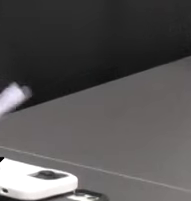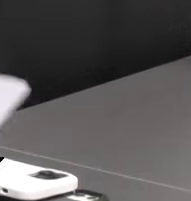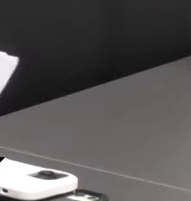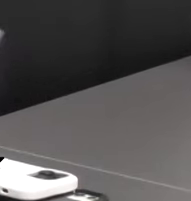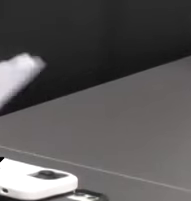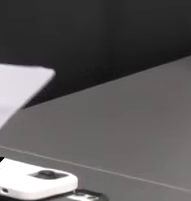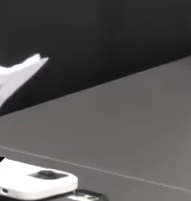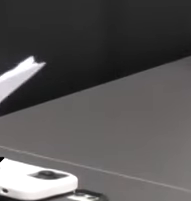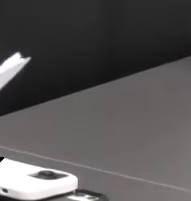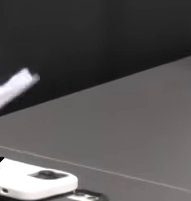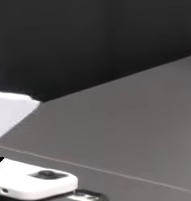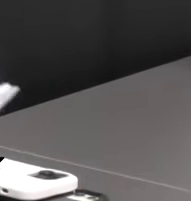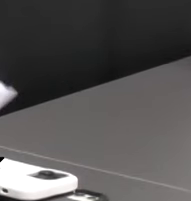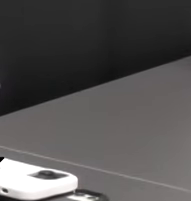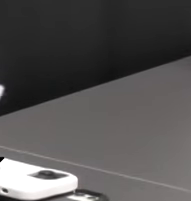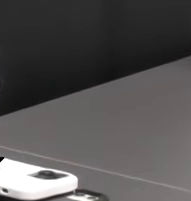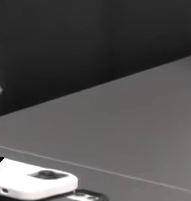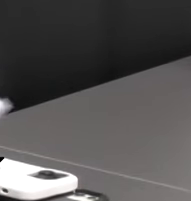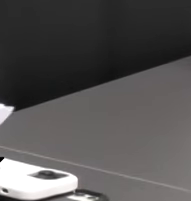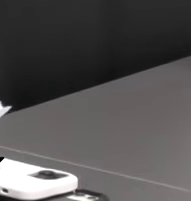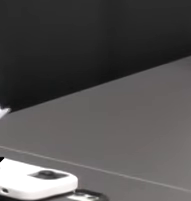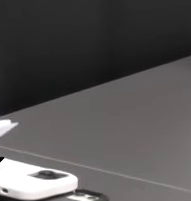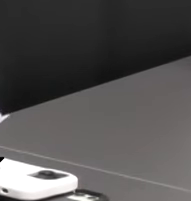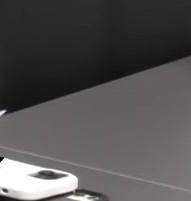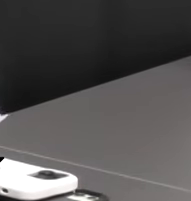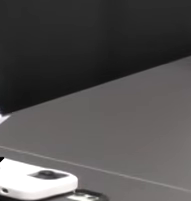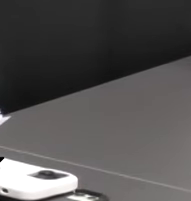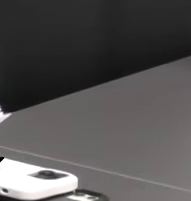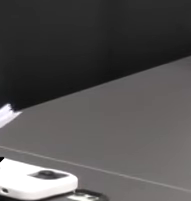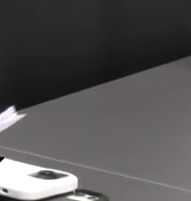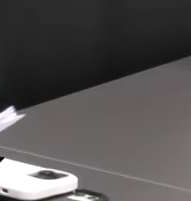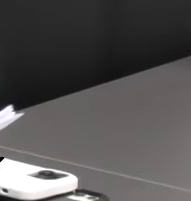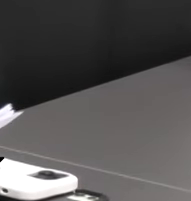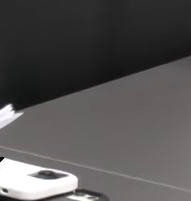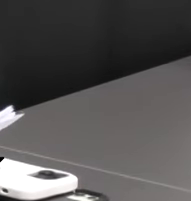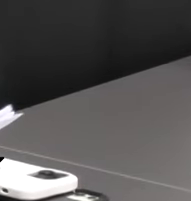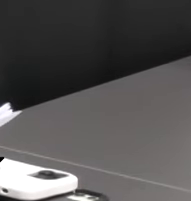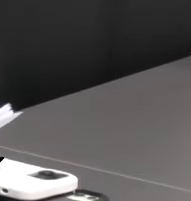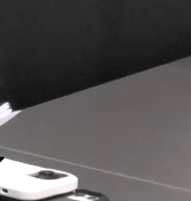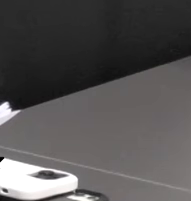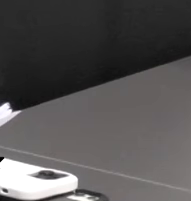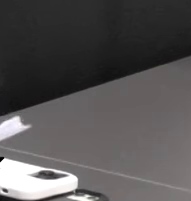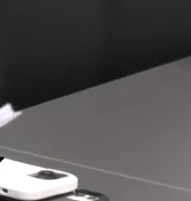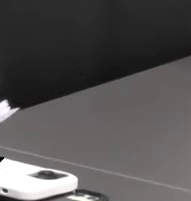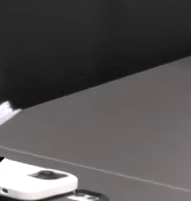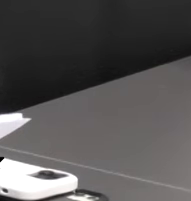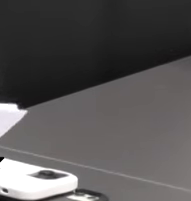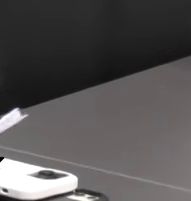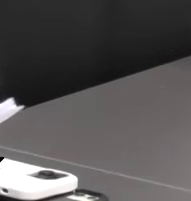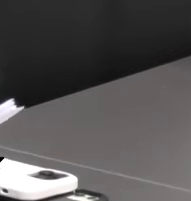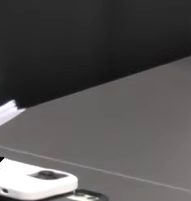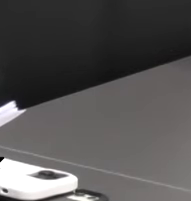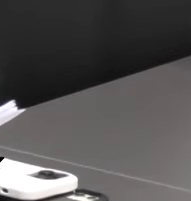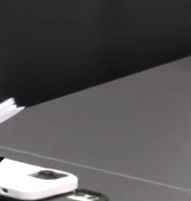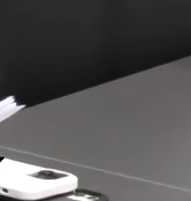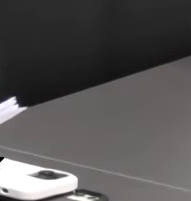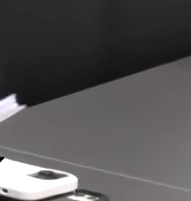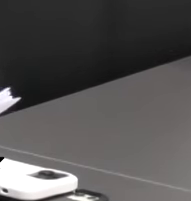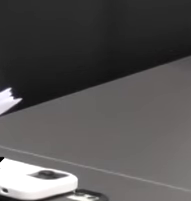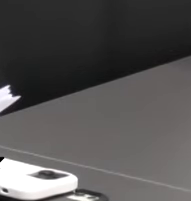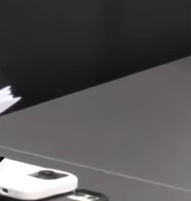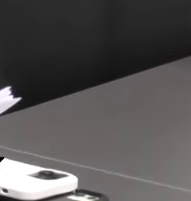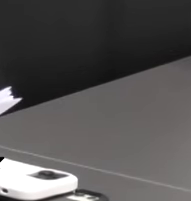da divergência do deputado Flávio Serafini. 28, a gente já está encerrando, tá? Dia 28 da pauta. É o